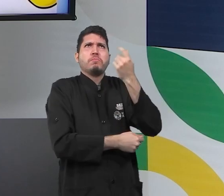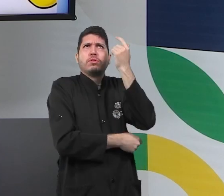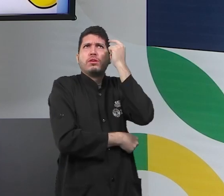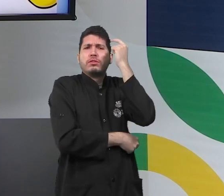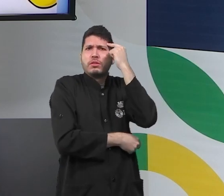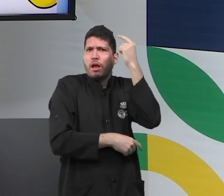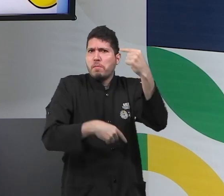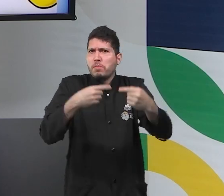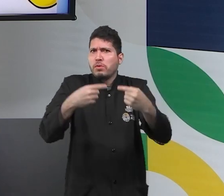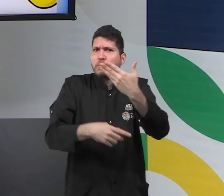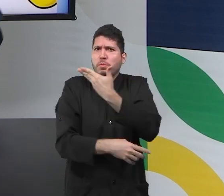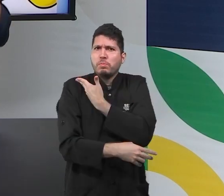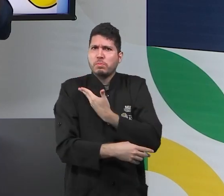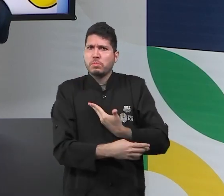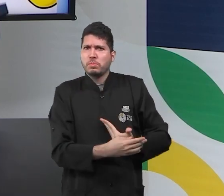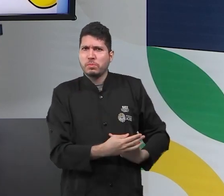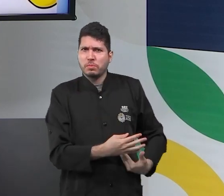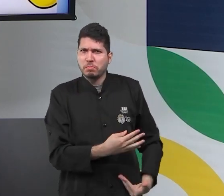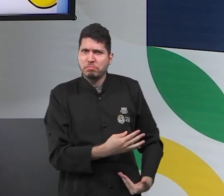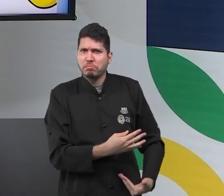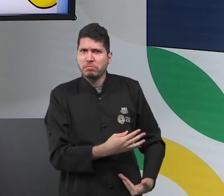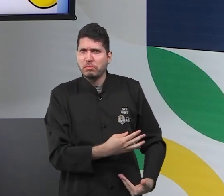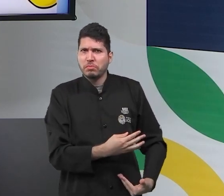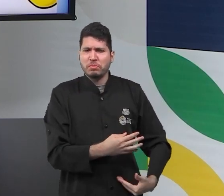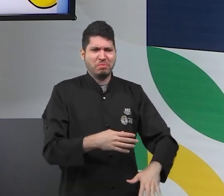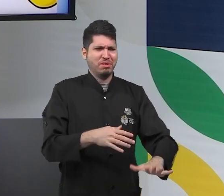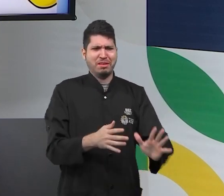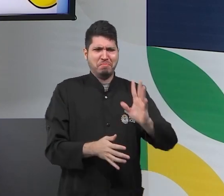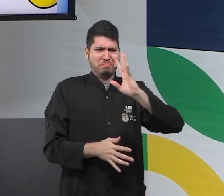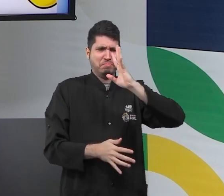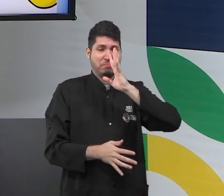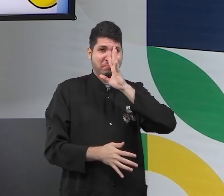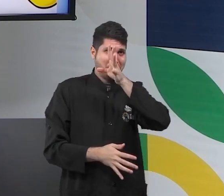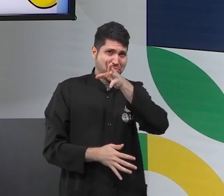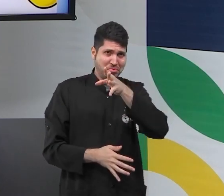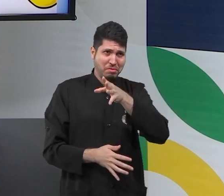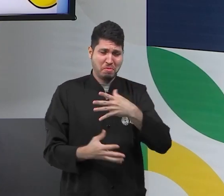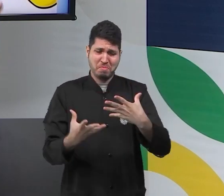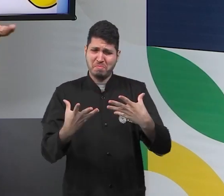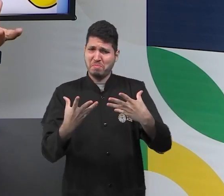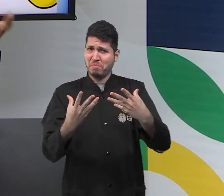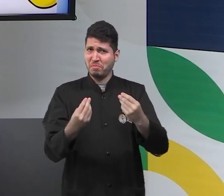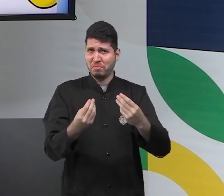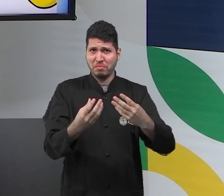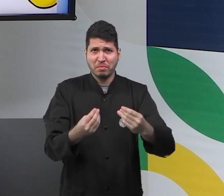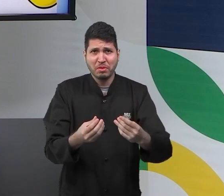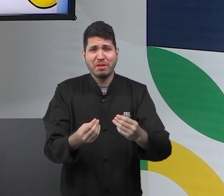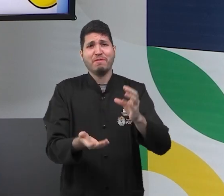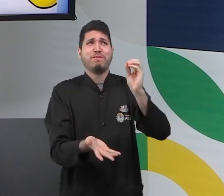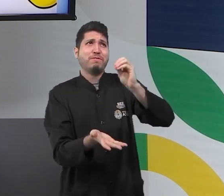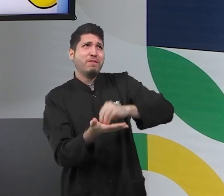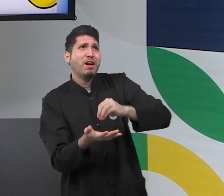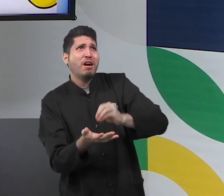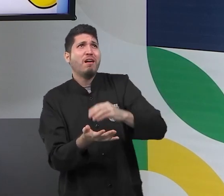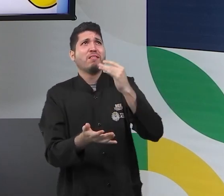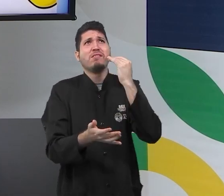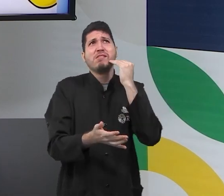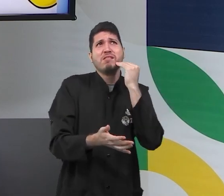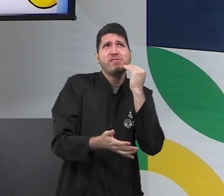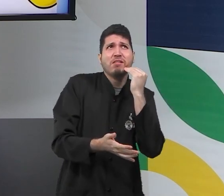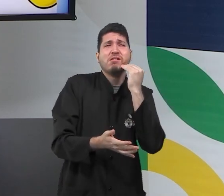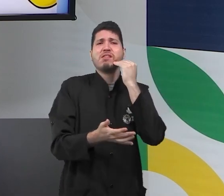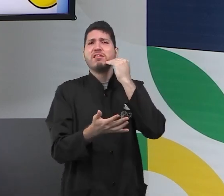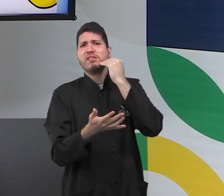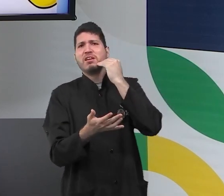são demasiadamente grandes, ou são demasiadamente pequenas, não estão articuladas. Ou seja, o que pensa